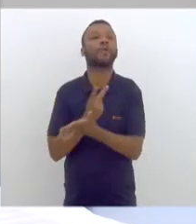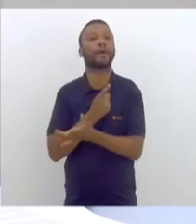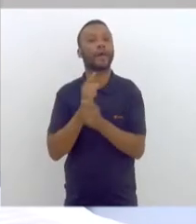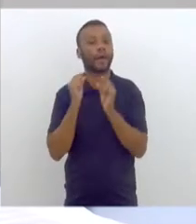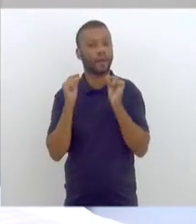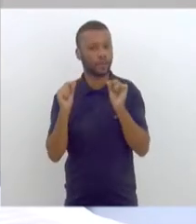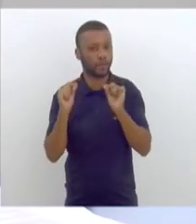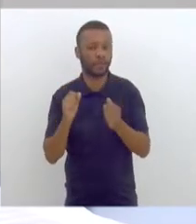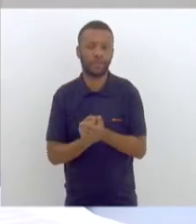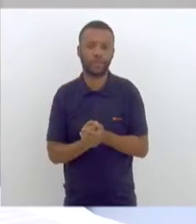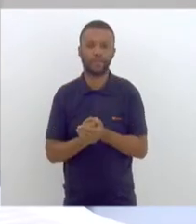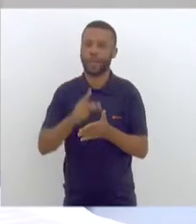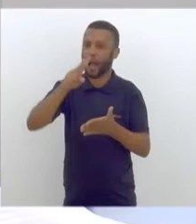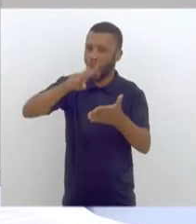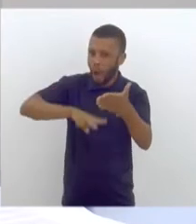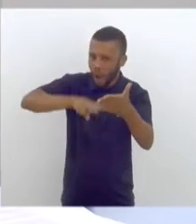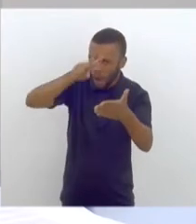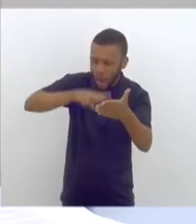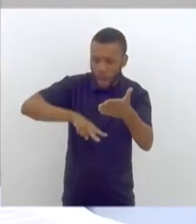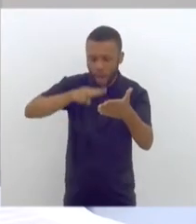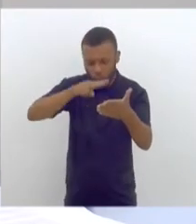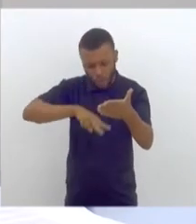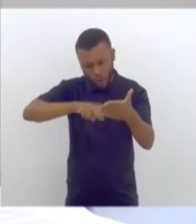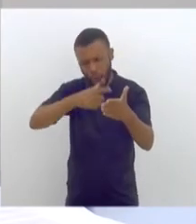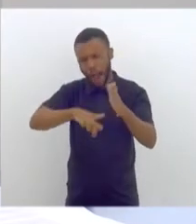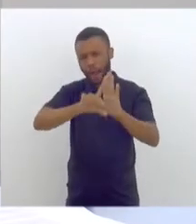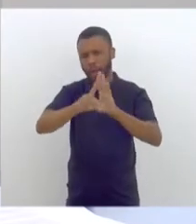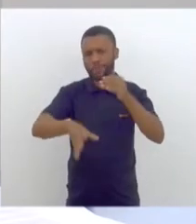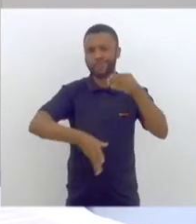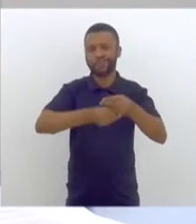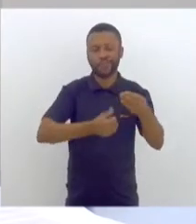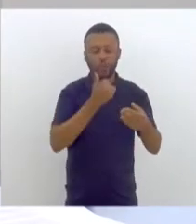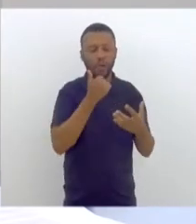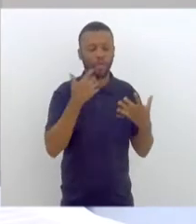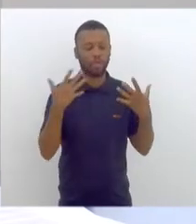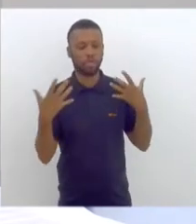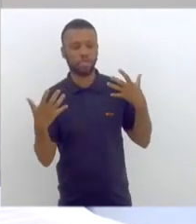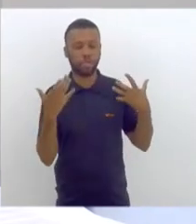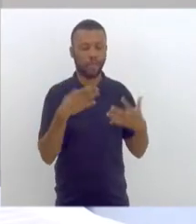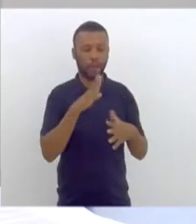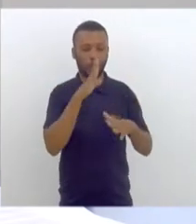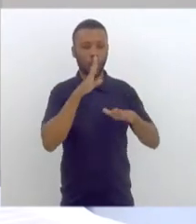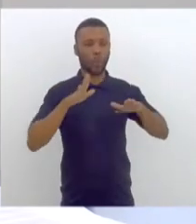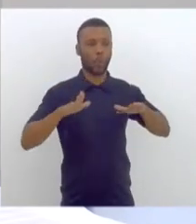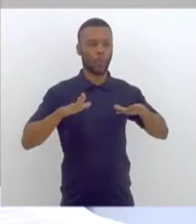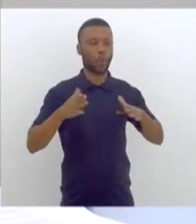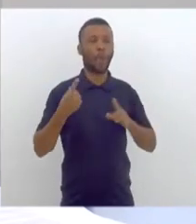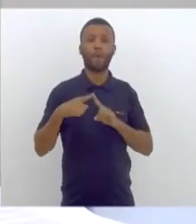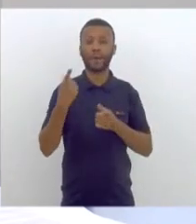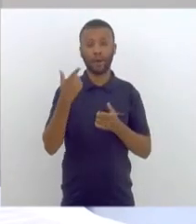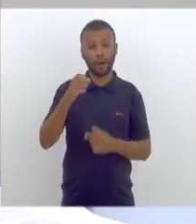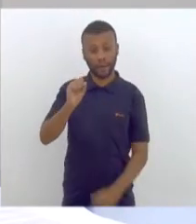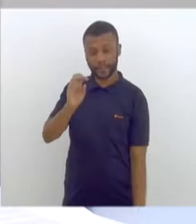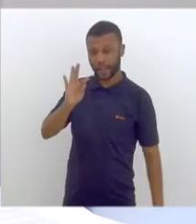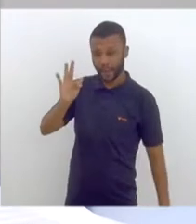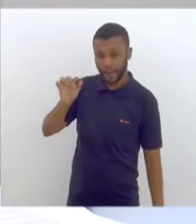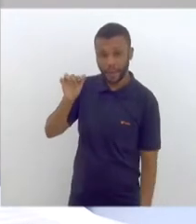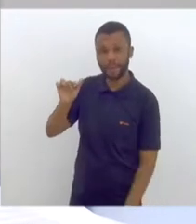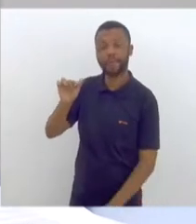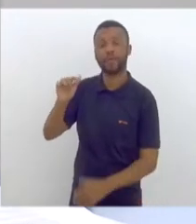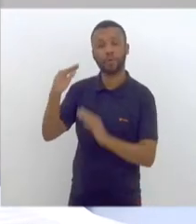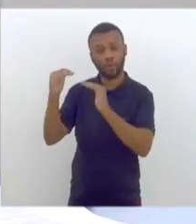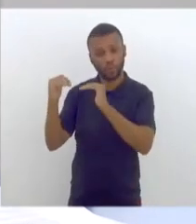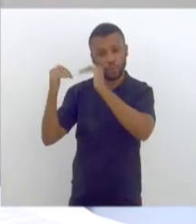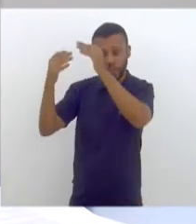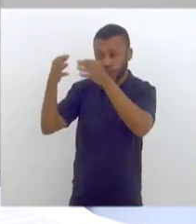quanto mais eu leio a lei complementar mas eu me sinto imobilizado porque o Supremo Tribunal Federal